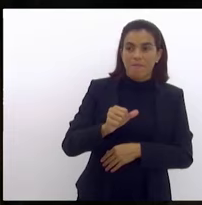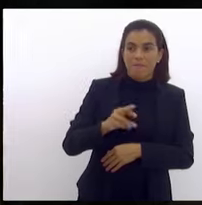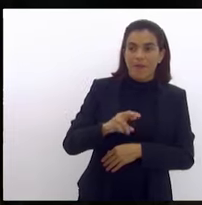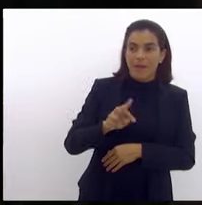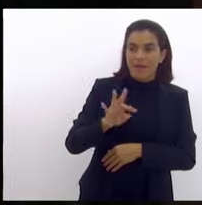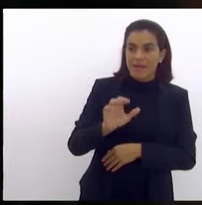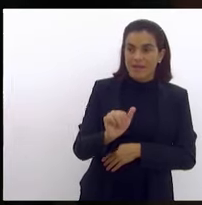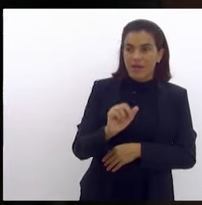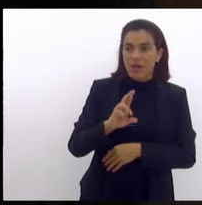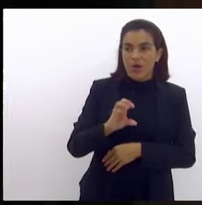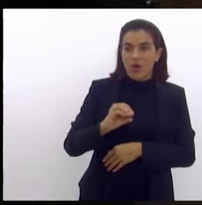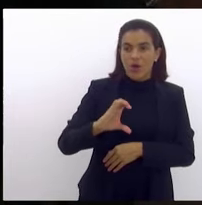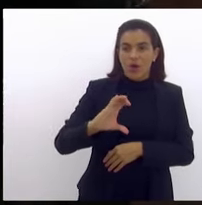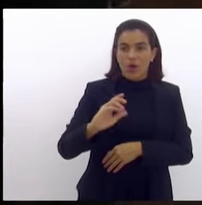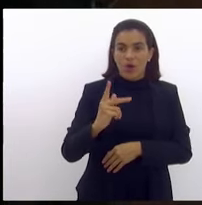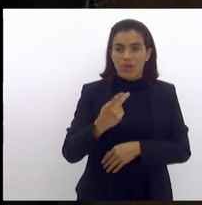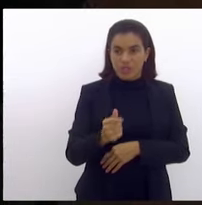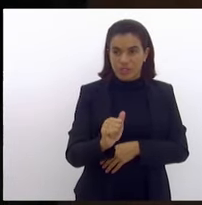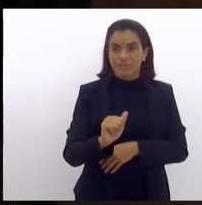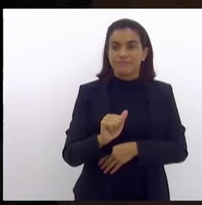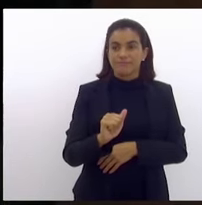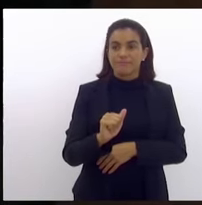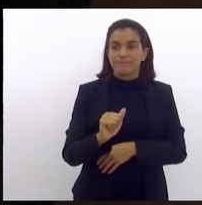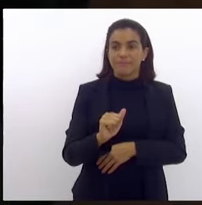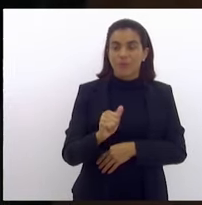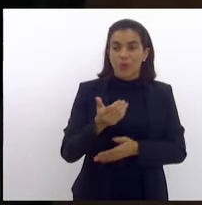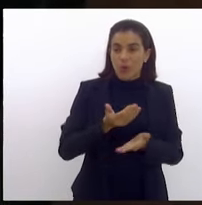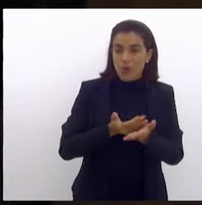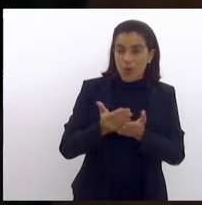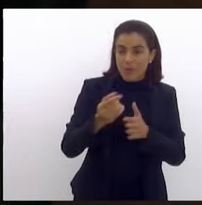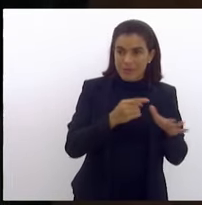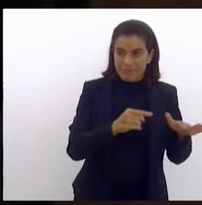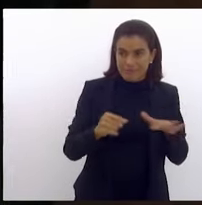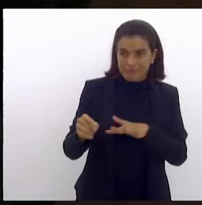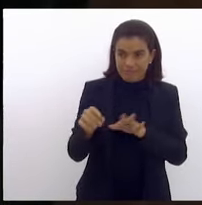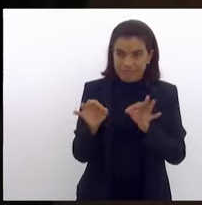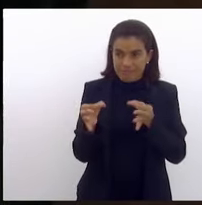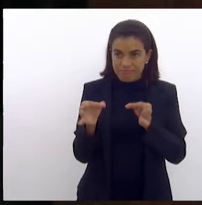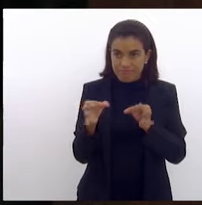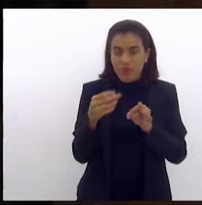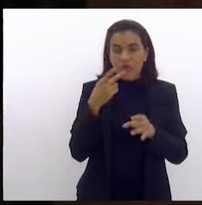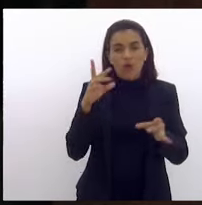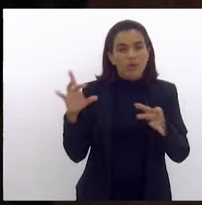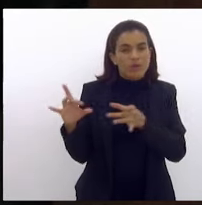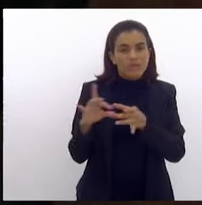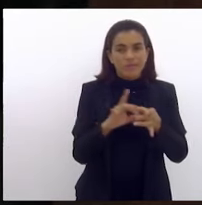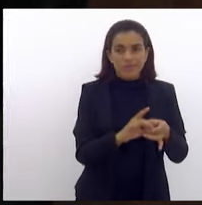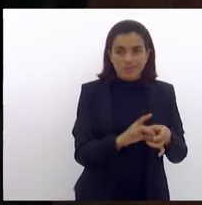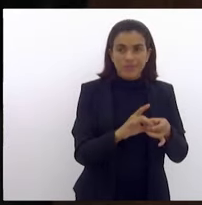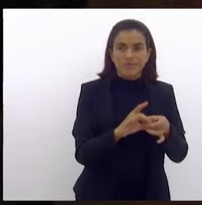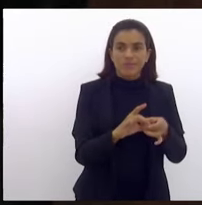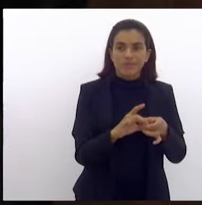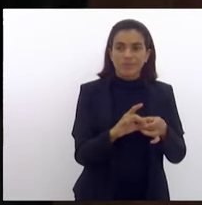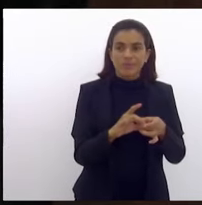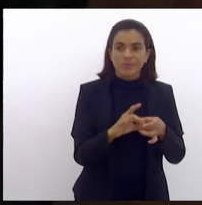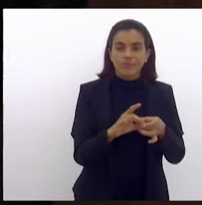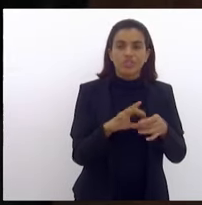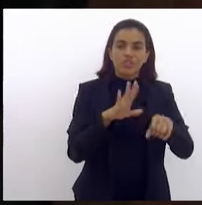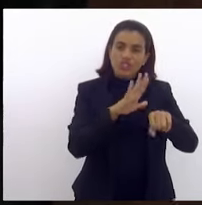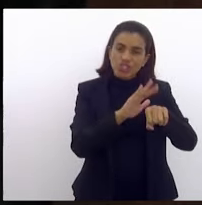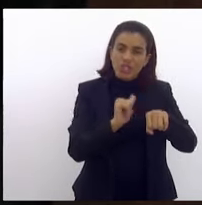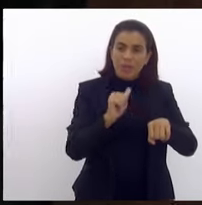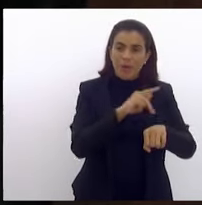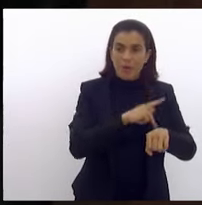e a fala da deputada Marta Rocha no início da semana, né, deputada? Foi no sentido de chamar